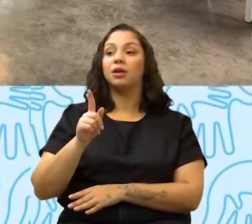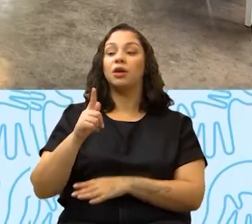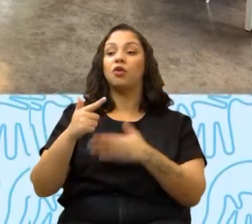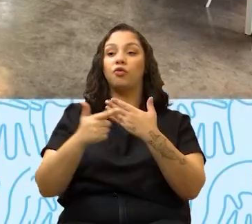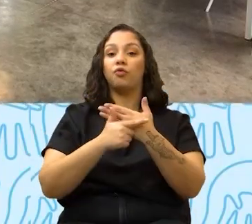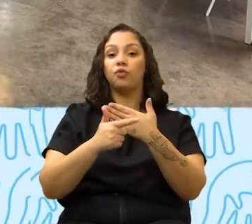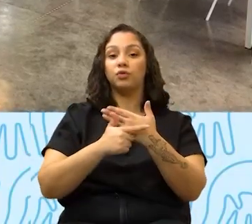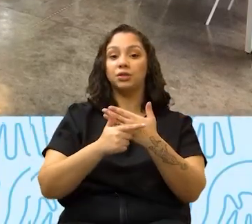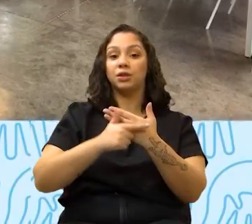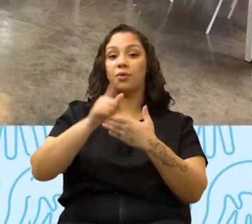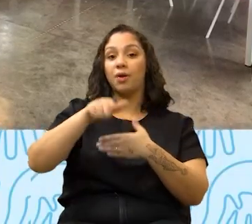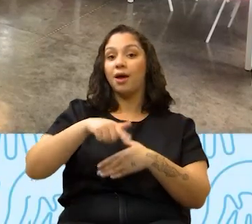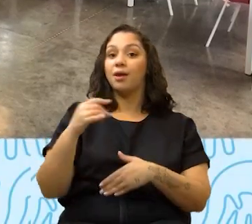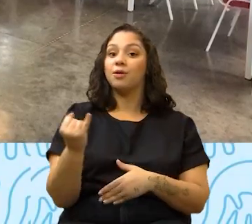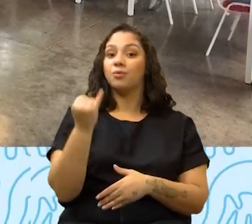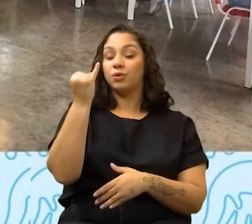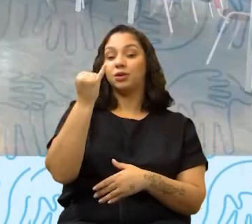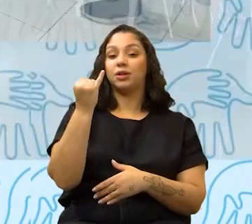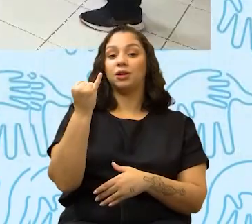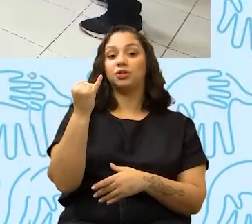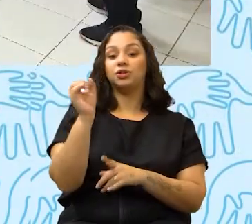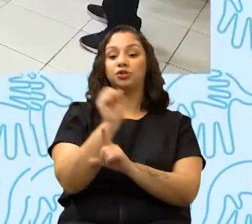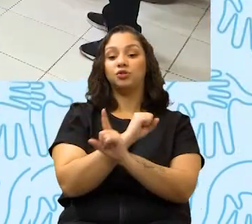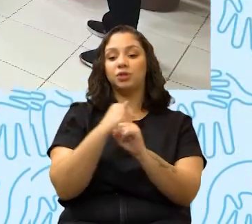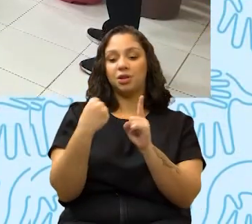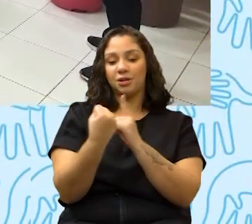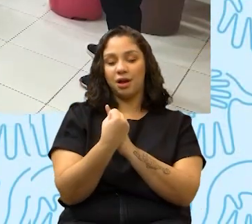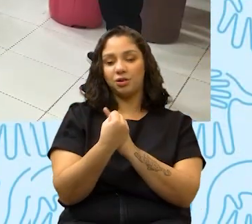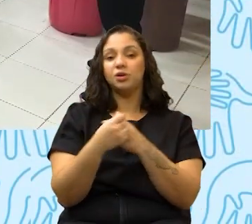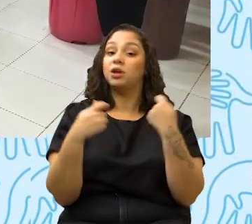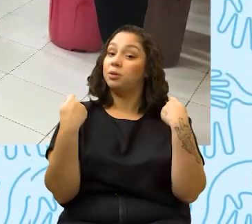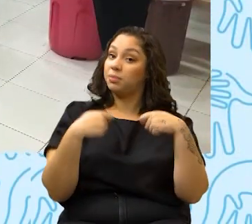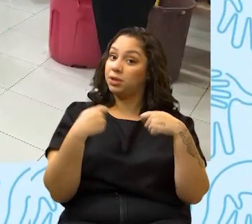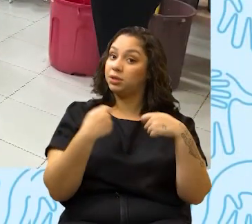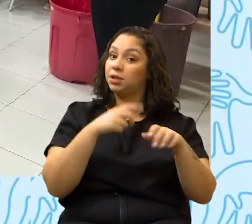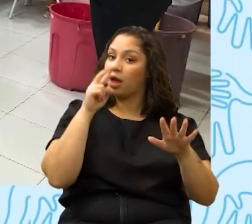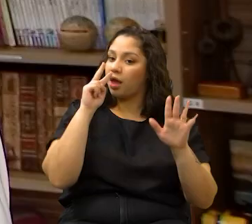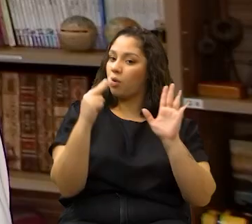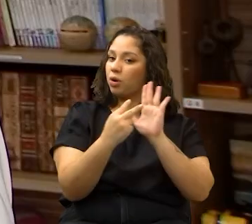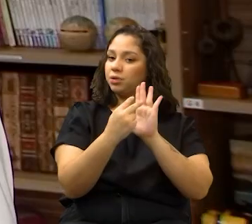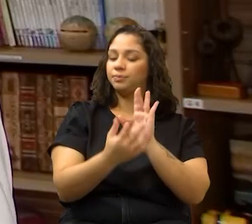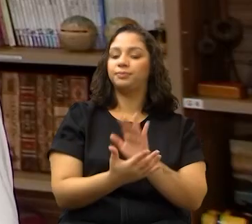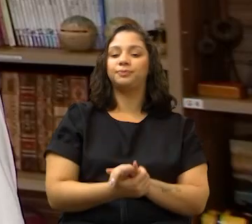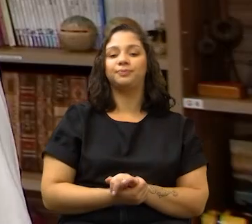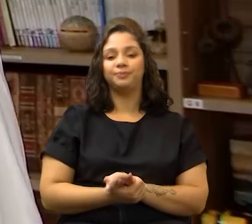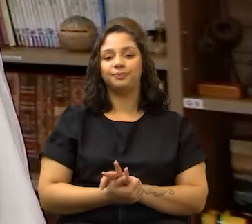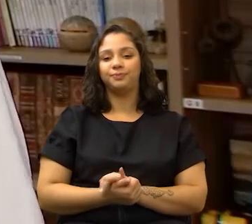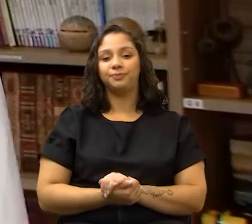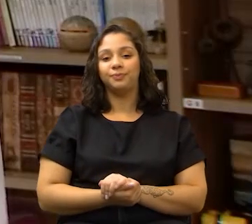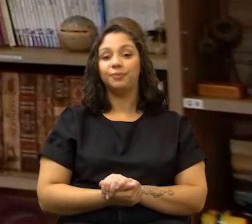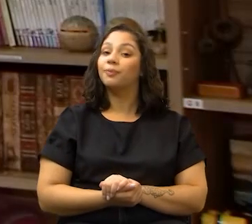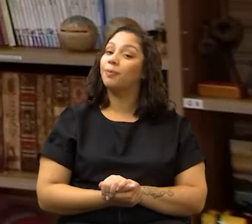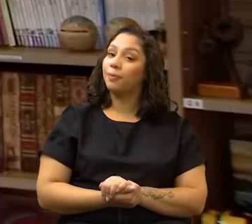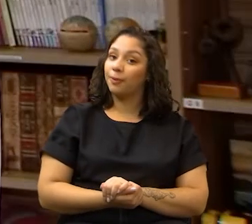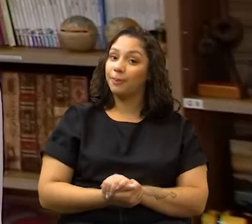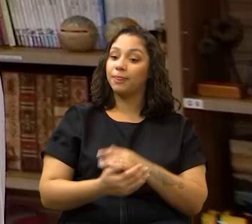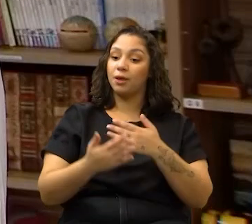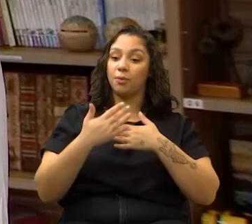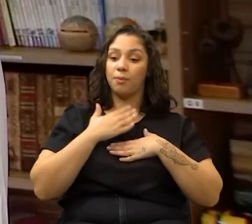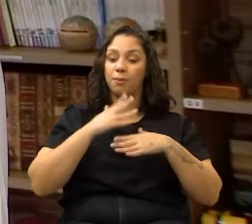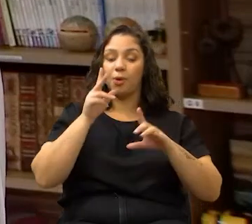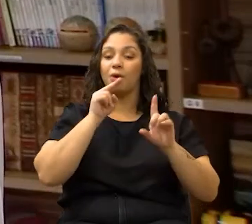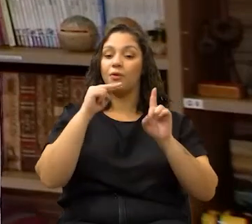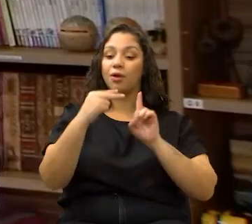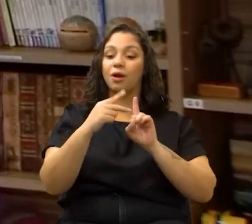educador social é de extrema importância para a sociedade e precisa ser reconhecida. Educadores sociais, do nosso ponto de